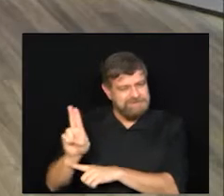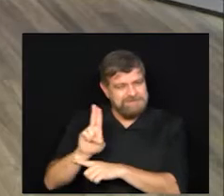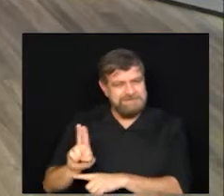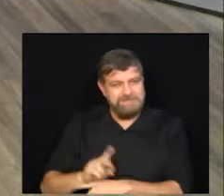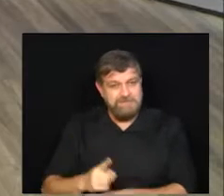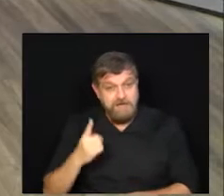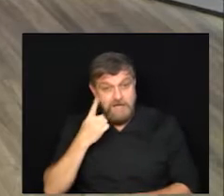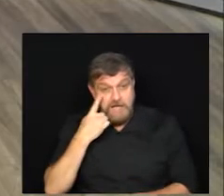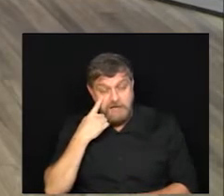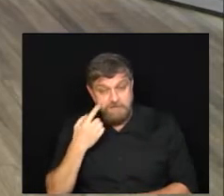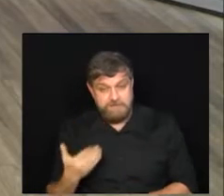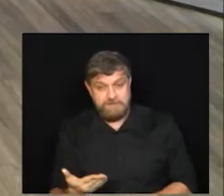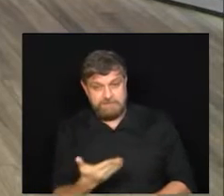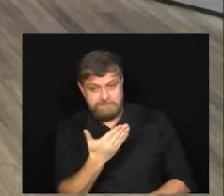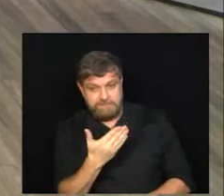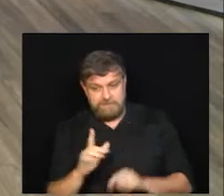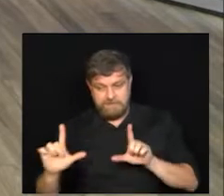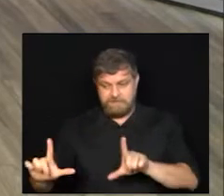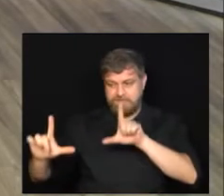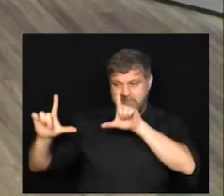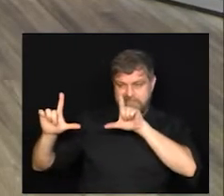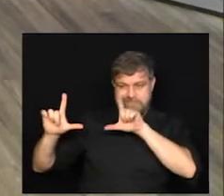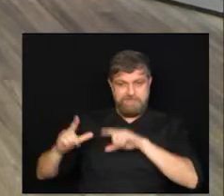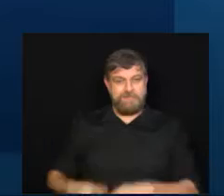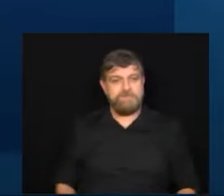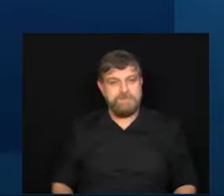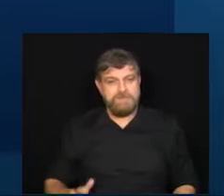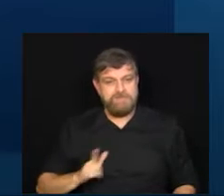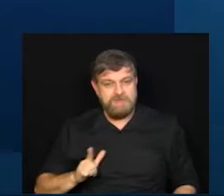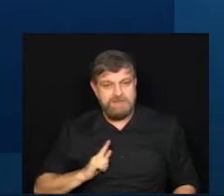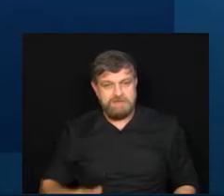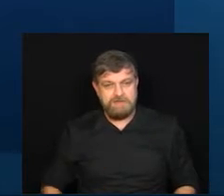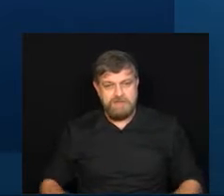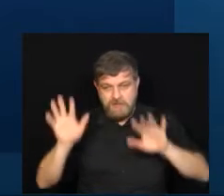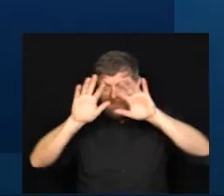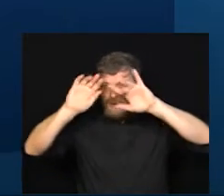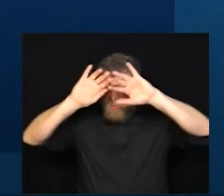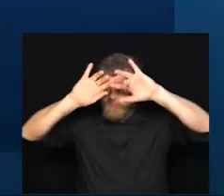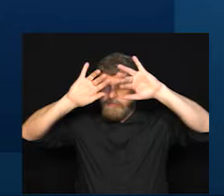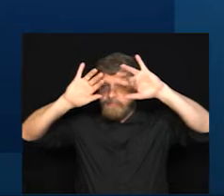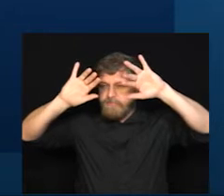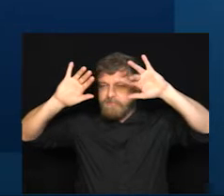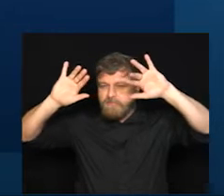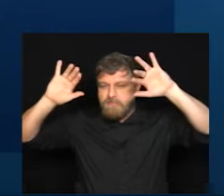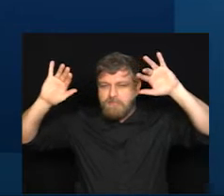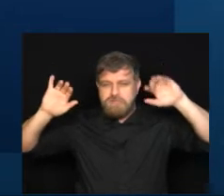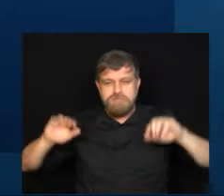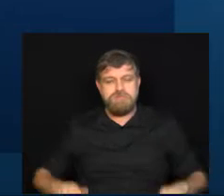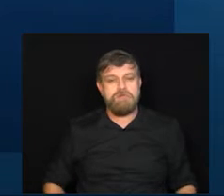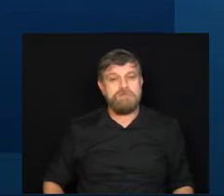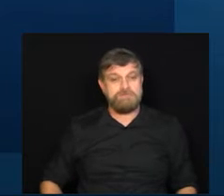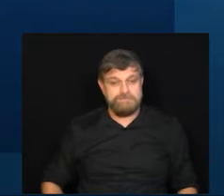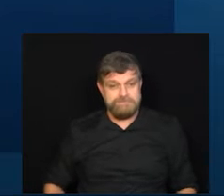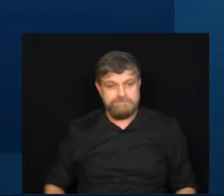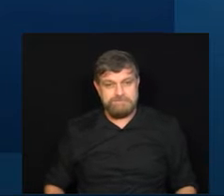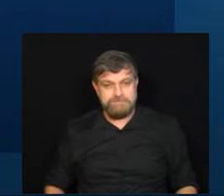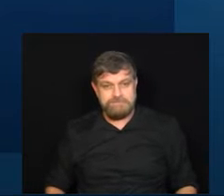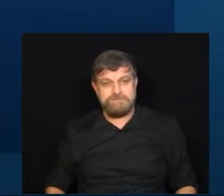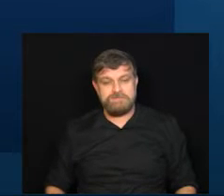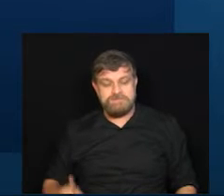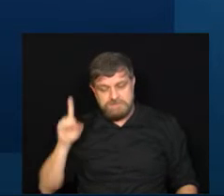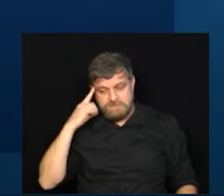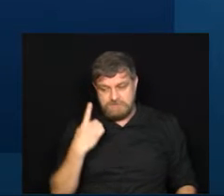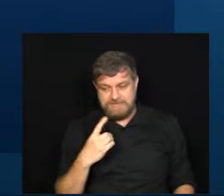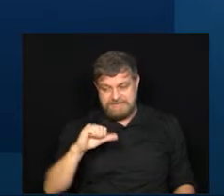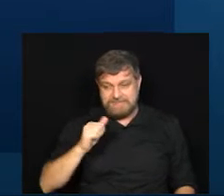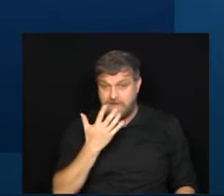Vamos às temperaturas aqui que já estão na minha tela. Olha só, sem nebulosidade nesta sexta-feira, 19 de fevereiro.